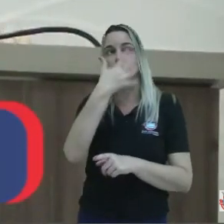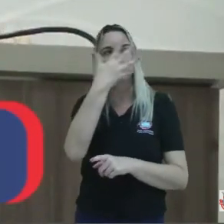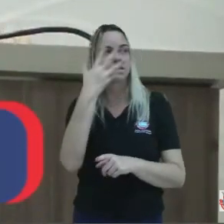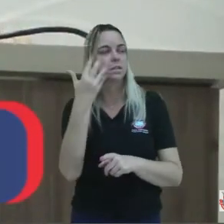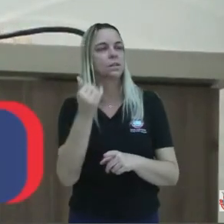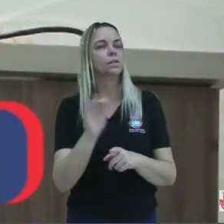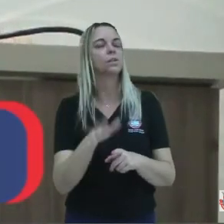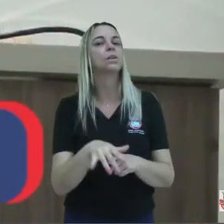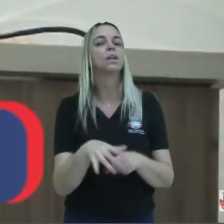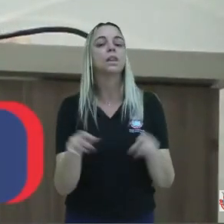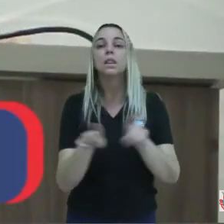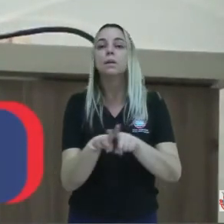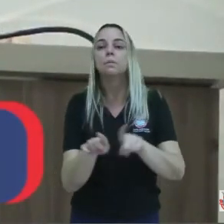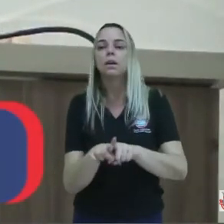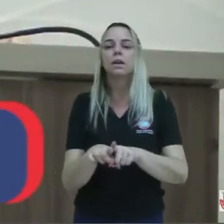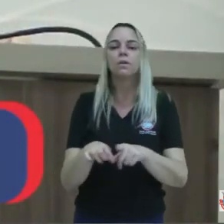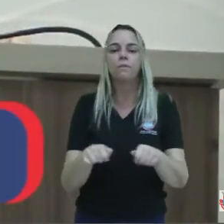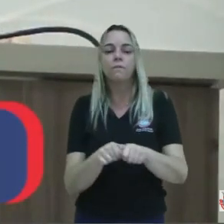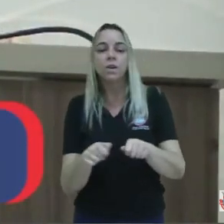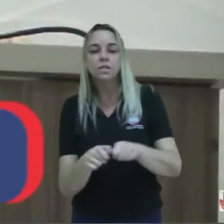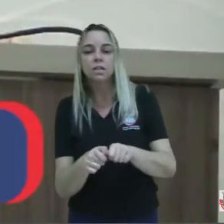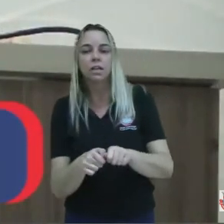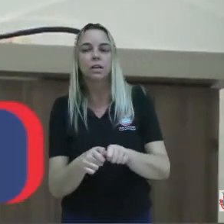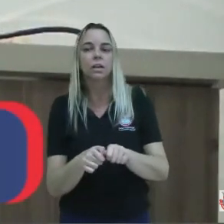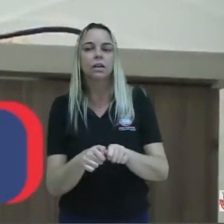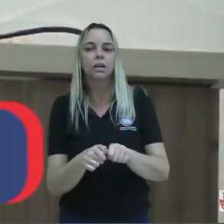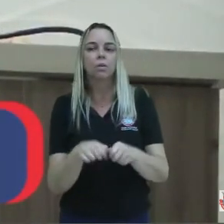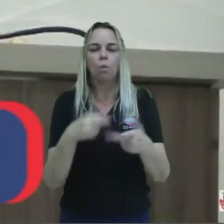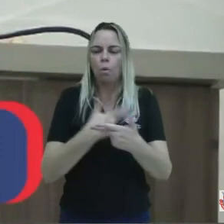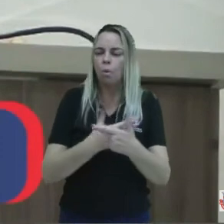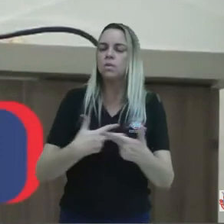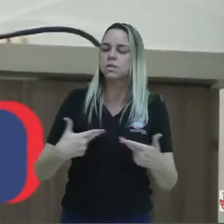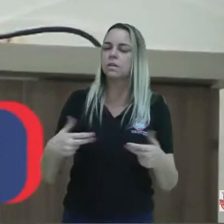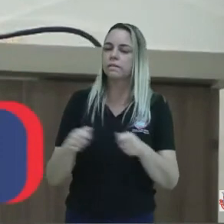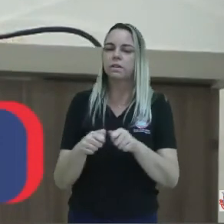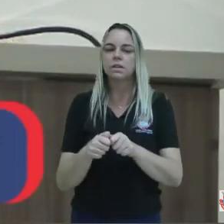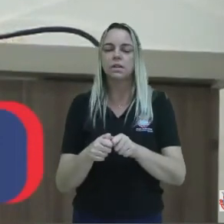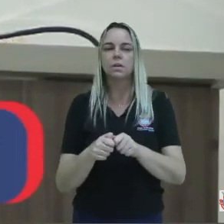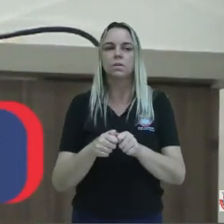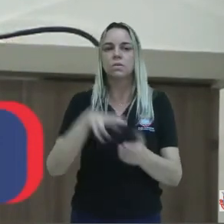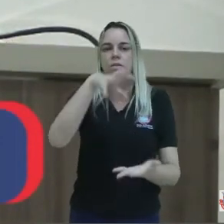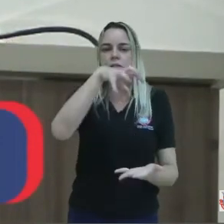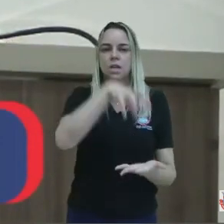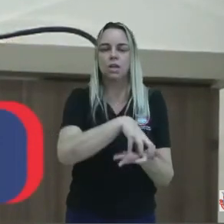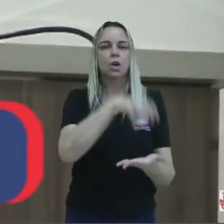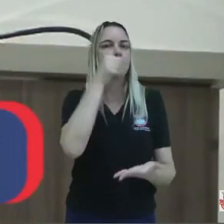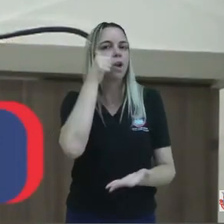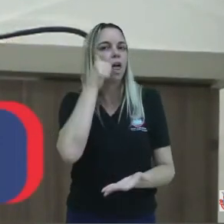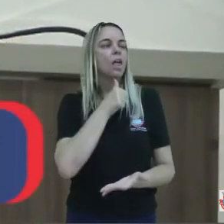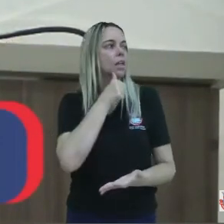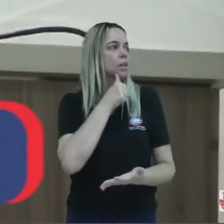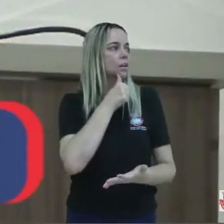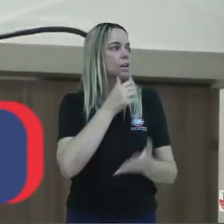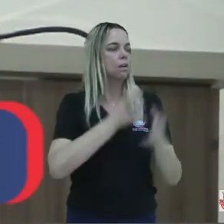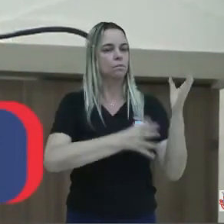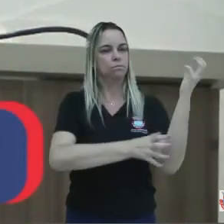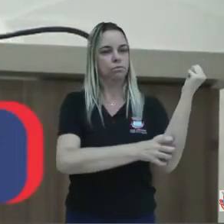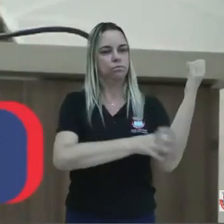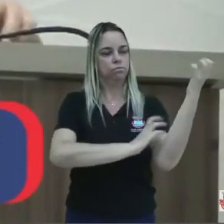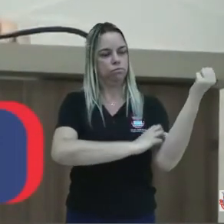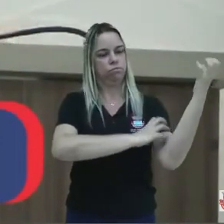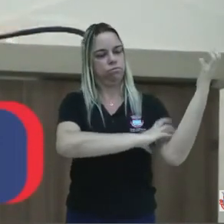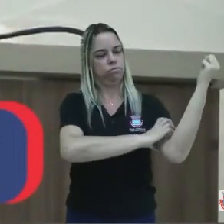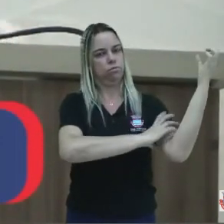Mulher. Então, um abraço de coração e Deus abençoe até a próxima quarta-feira, assim se o Senhor